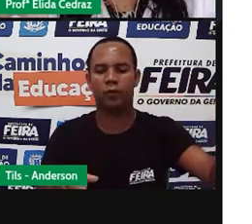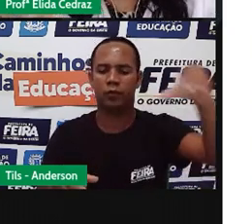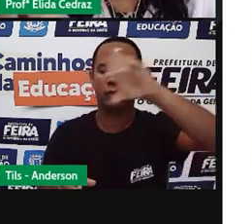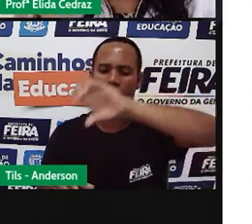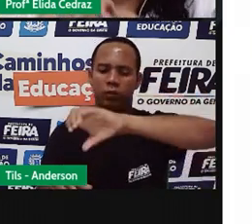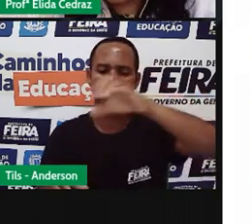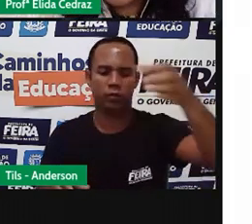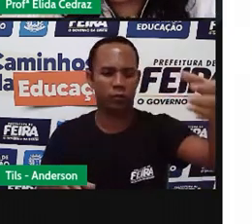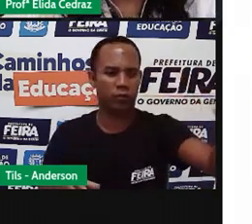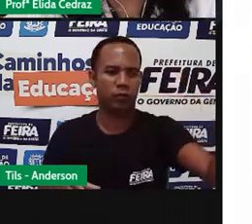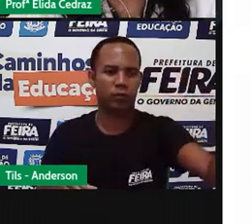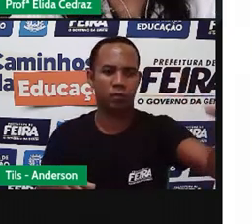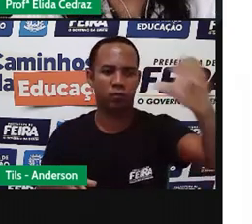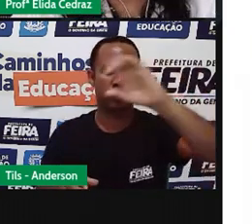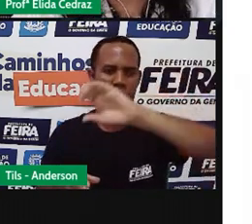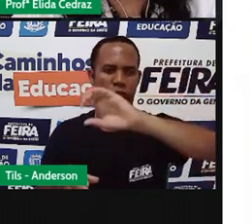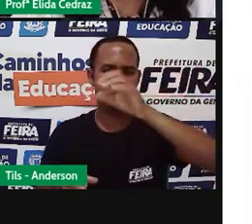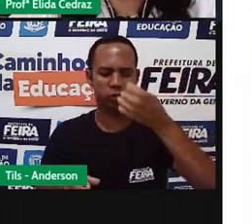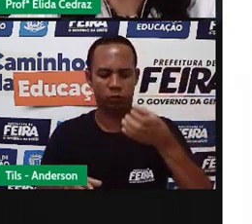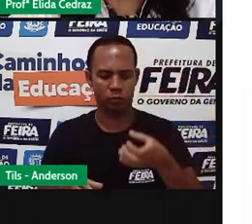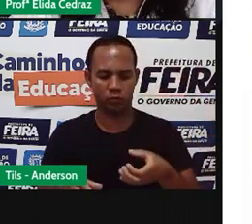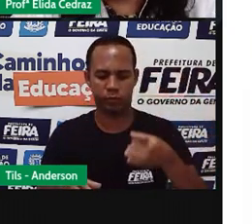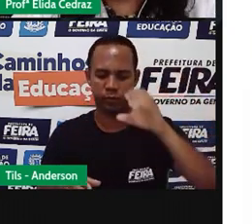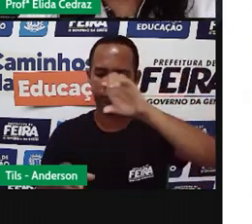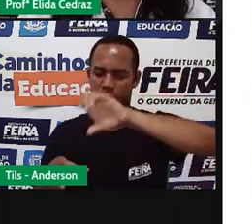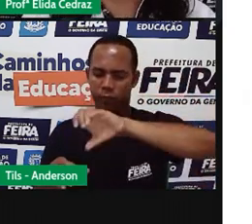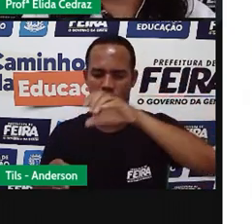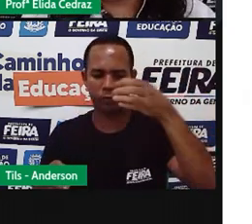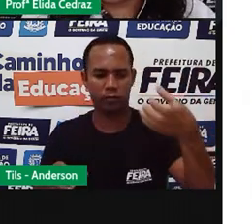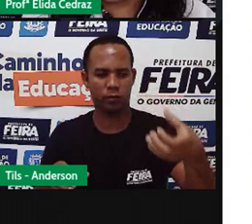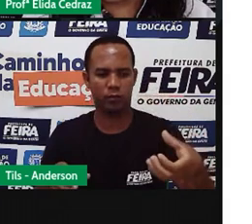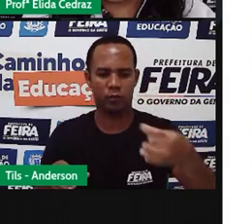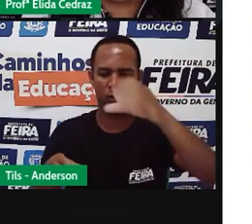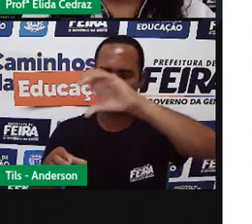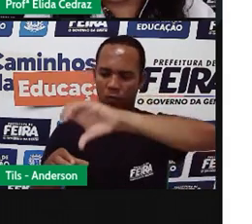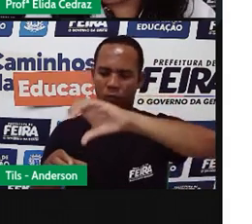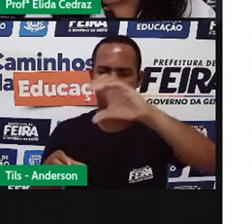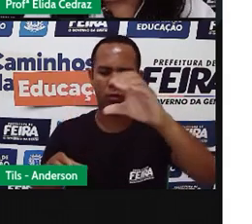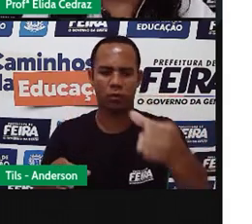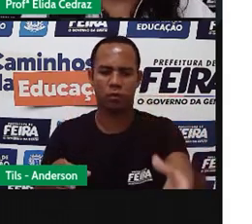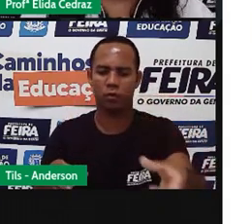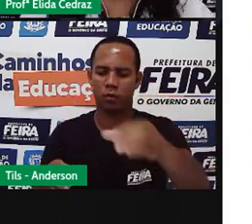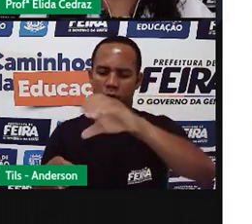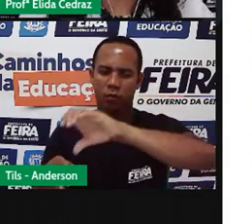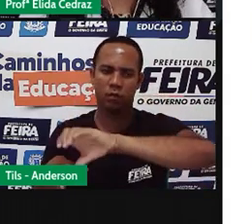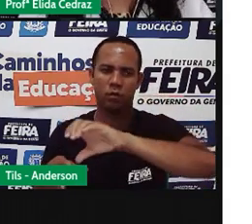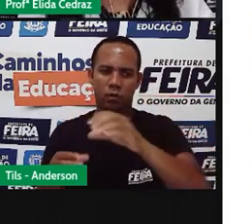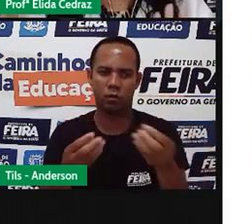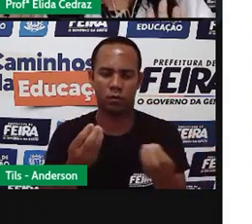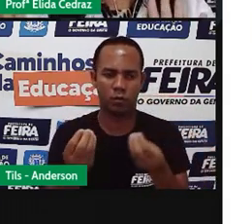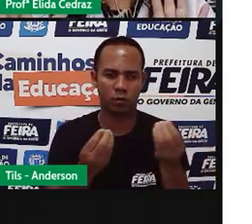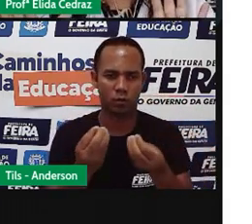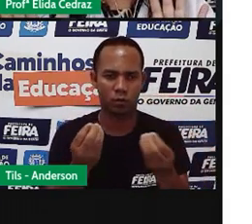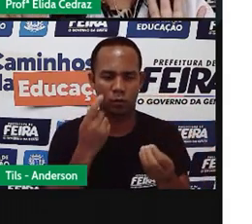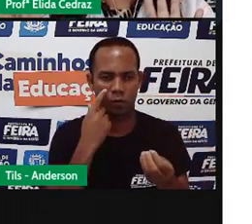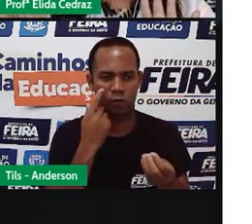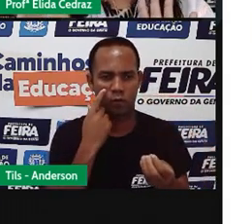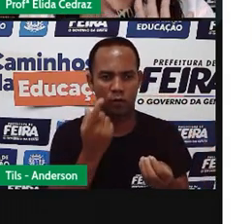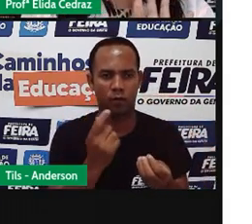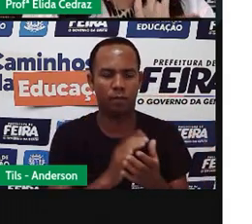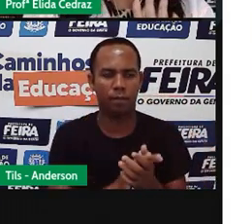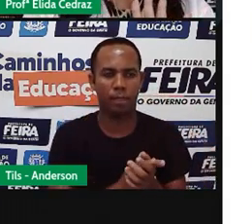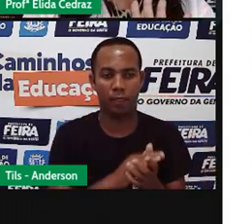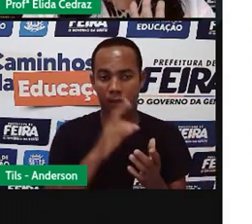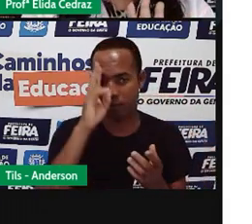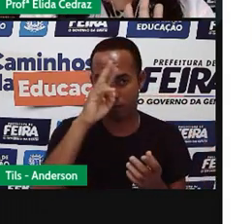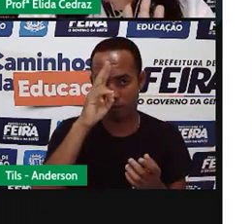quantos copos de 250 ml cabem em cada jarra. Vamos ver? Lembrando,